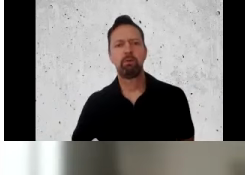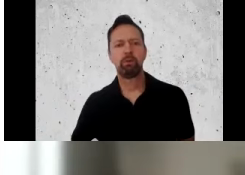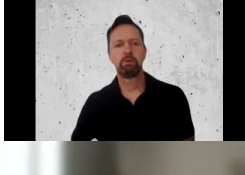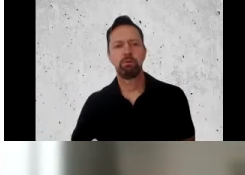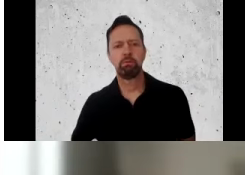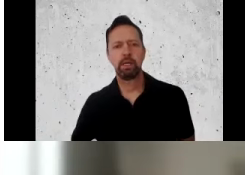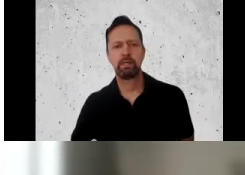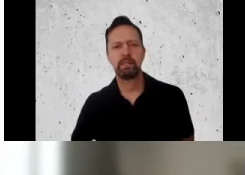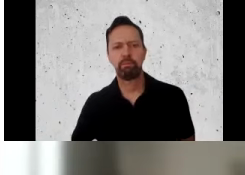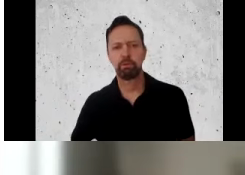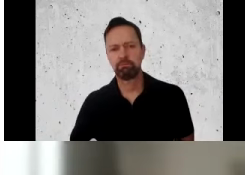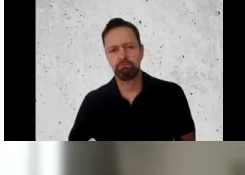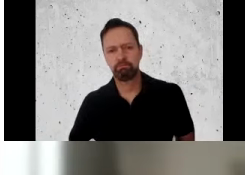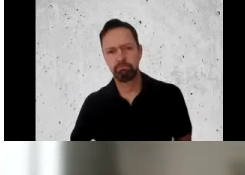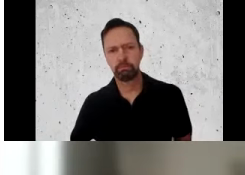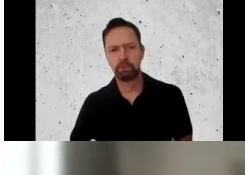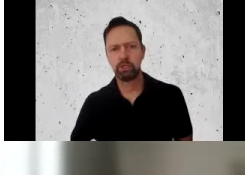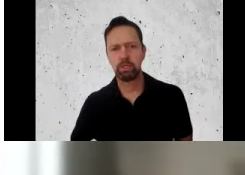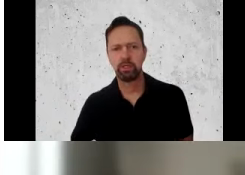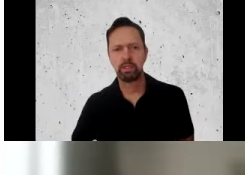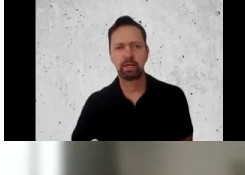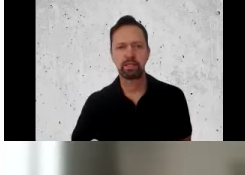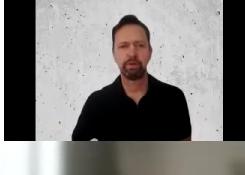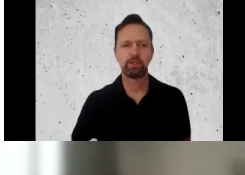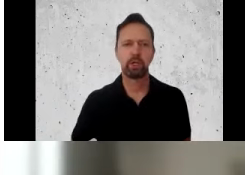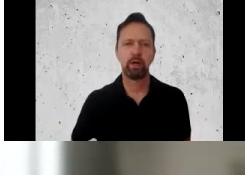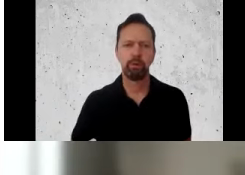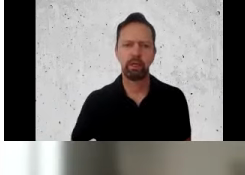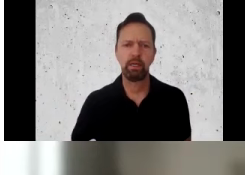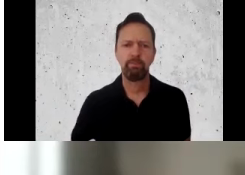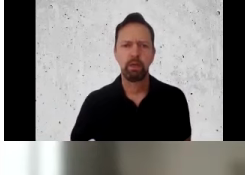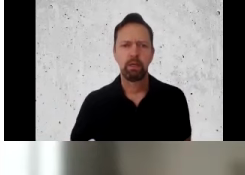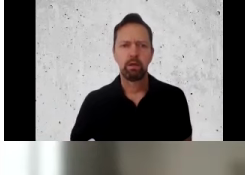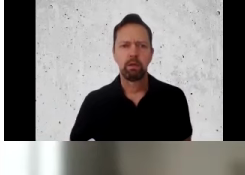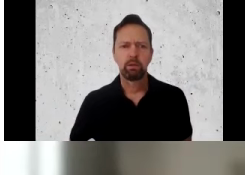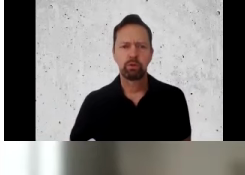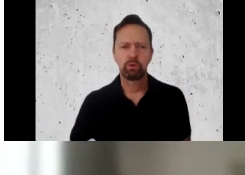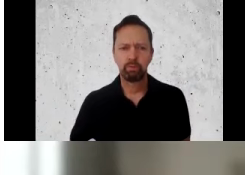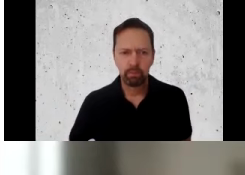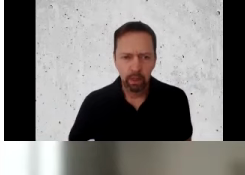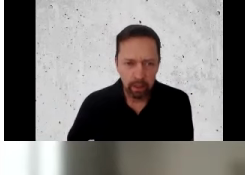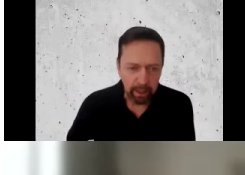E aqui então, esse exemplo de integração vertical. Né?